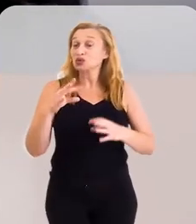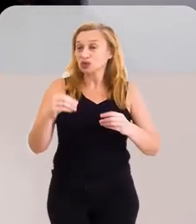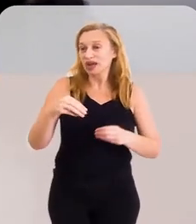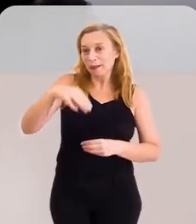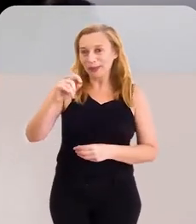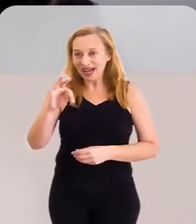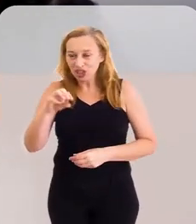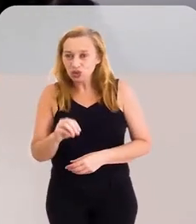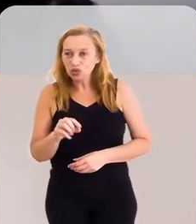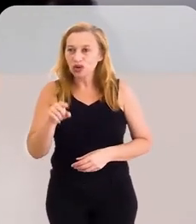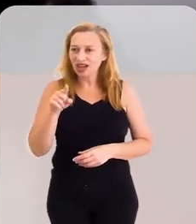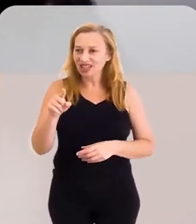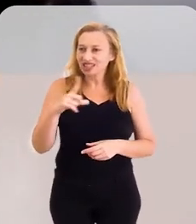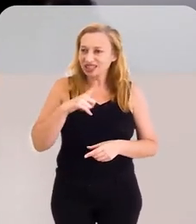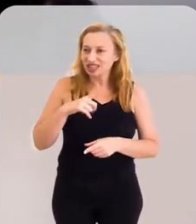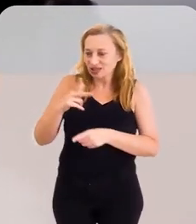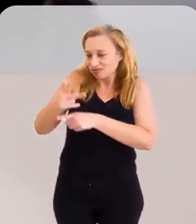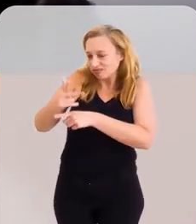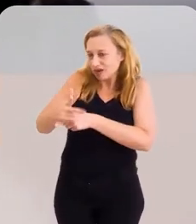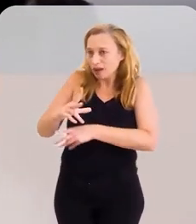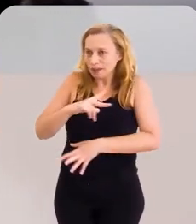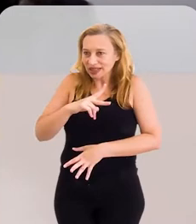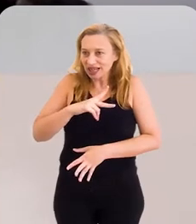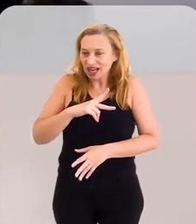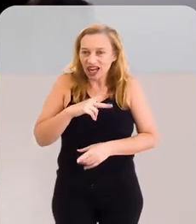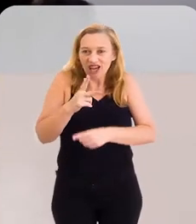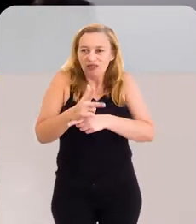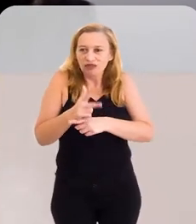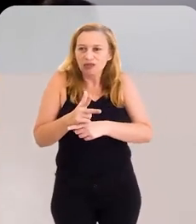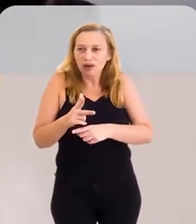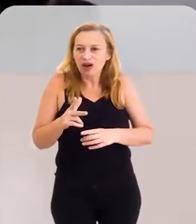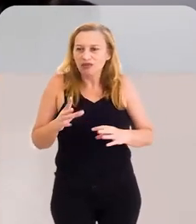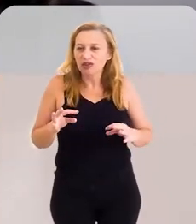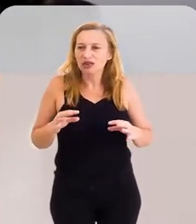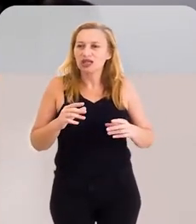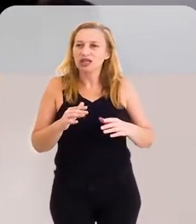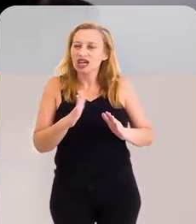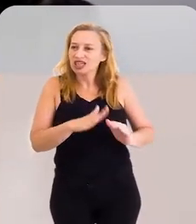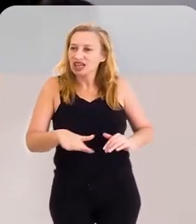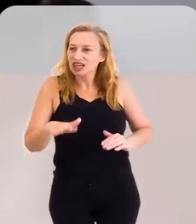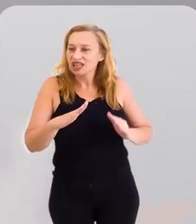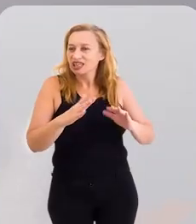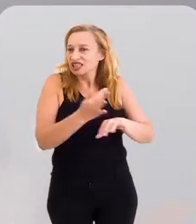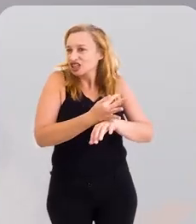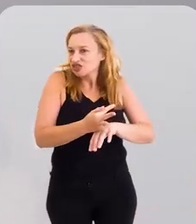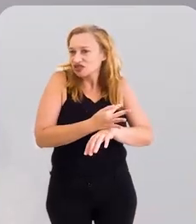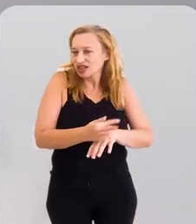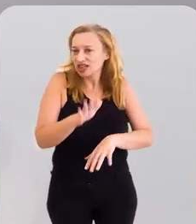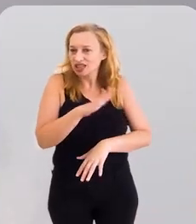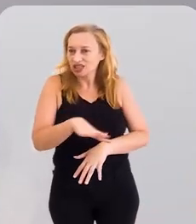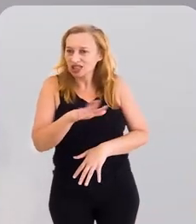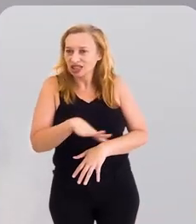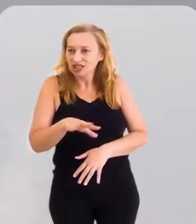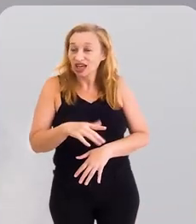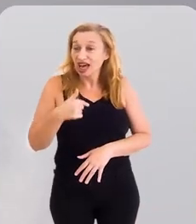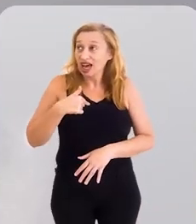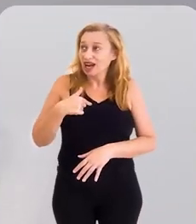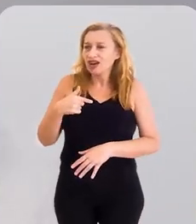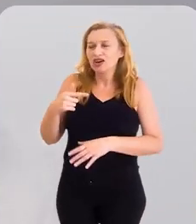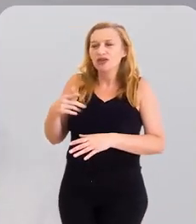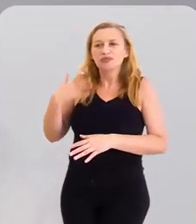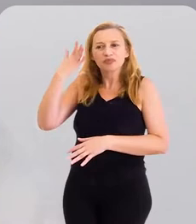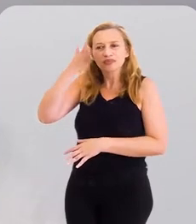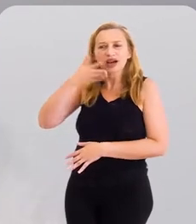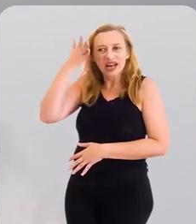era mato, né? Ela tinha uma câmerazinha pessoal que ela costumava filmar cenas das férias. Ela começou a filmar as minhas palestras